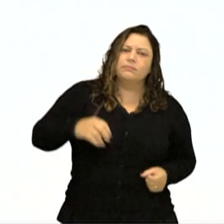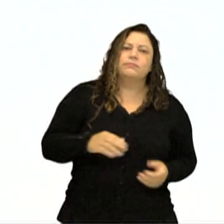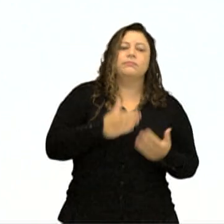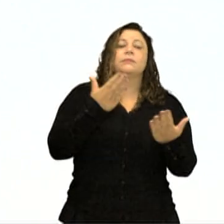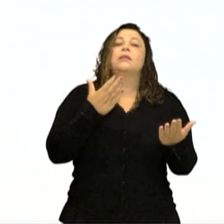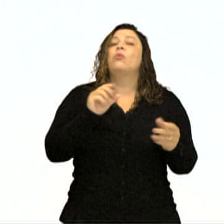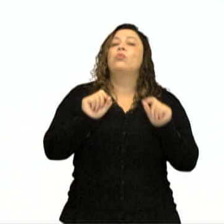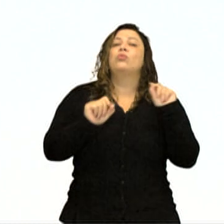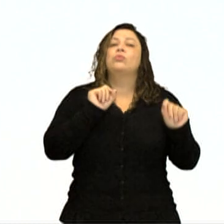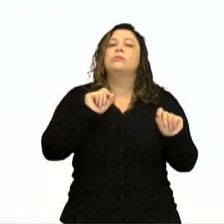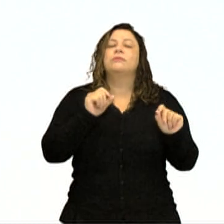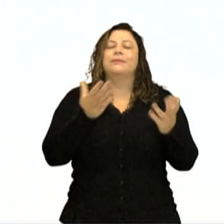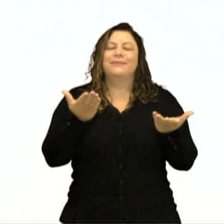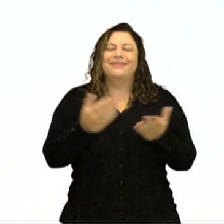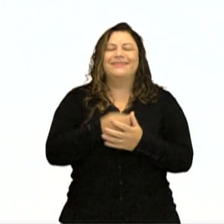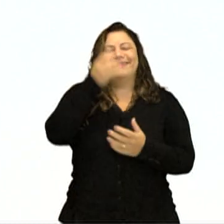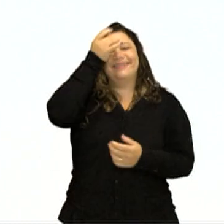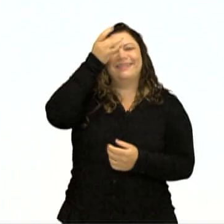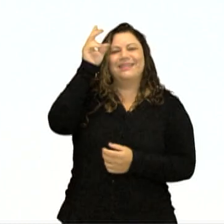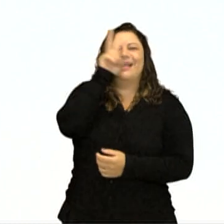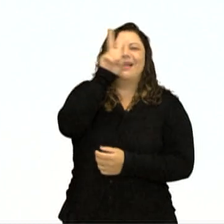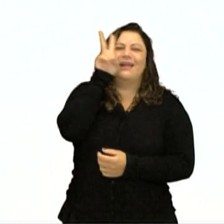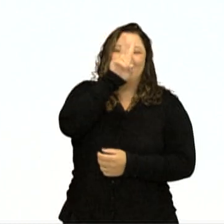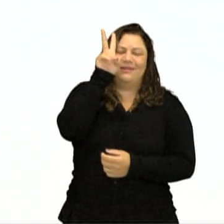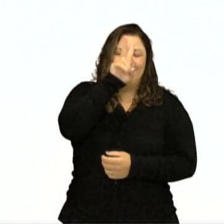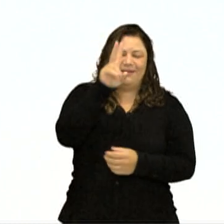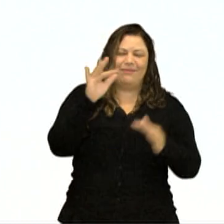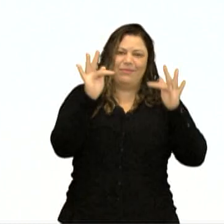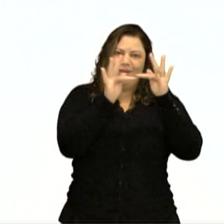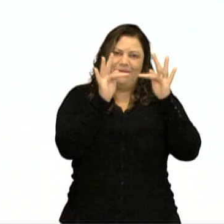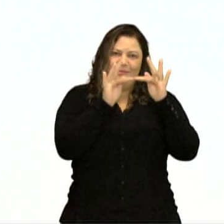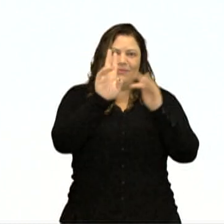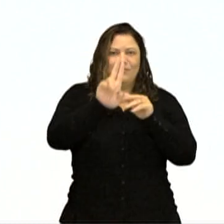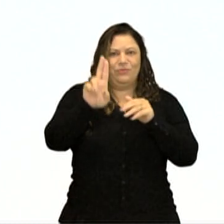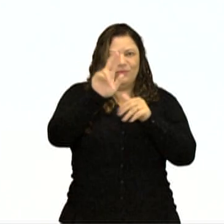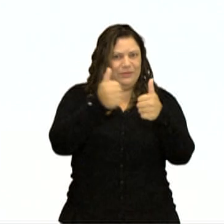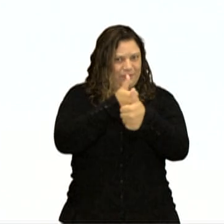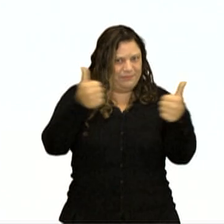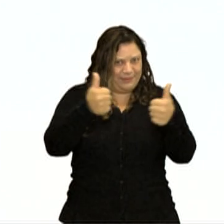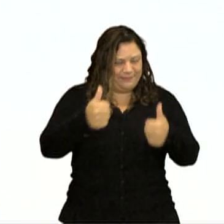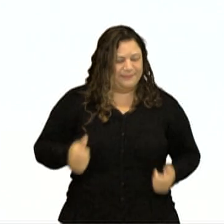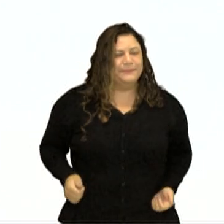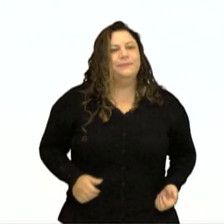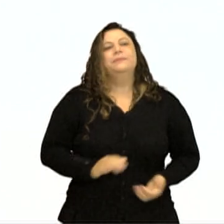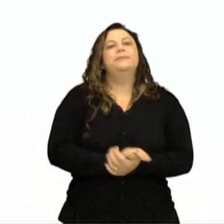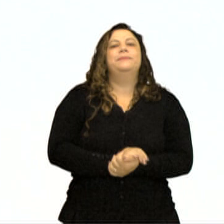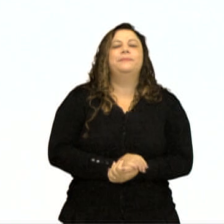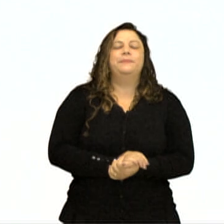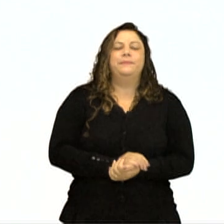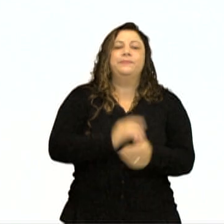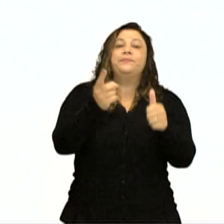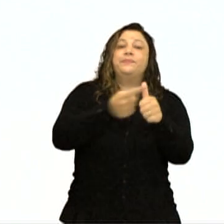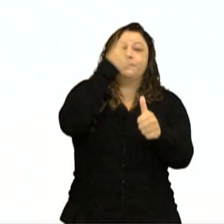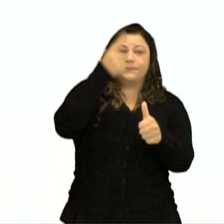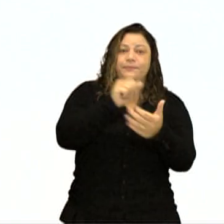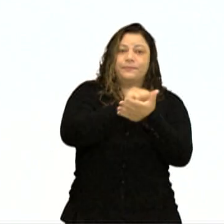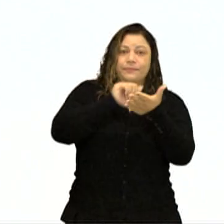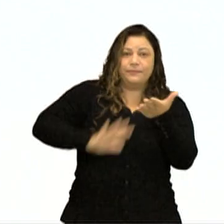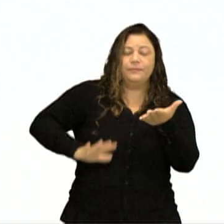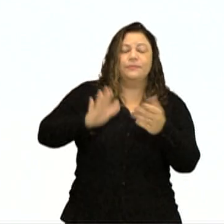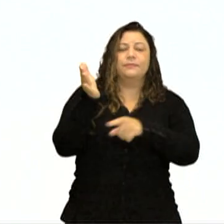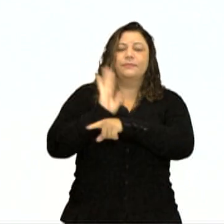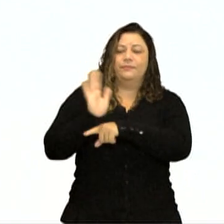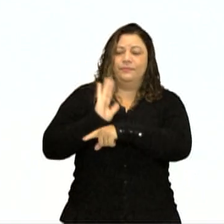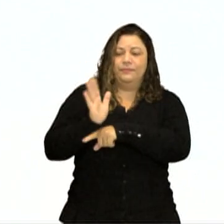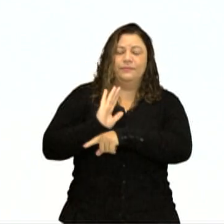da facilidade de você lembrar essas formas na hora de utilizar. Tudo bem? Então vamos lá para o nosso primeiro exercício deste